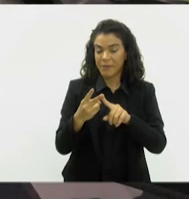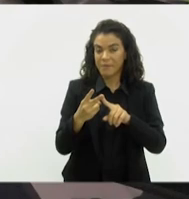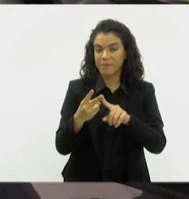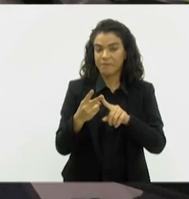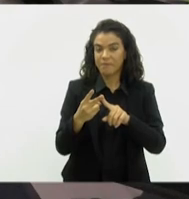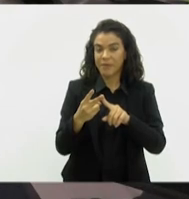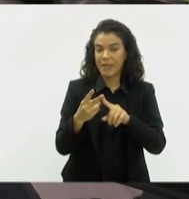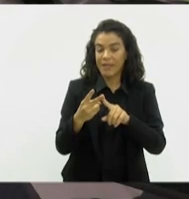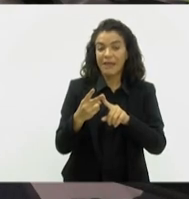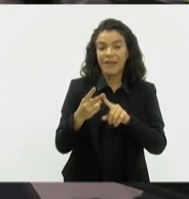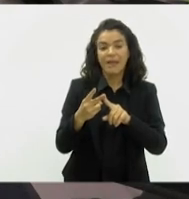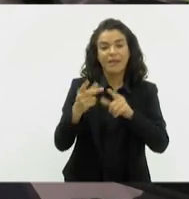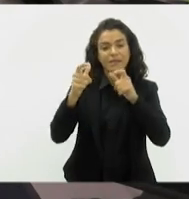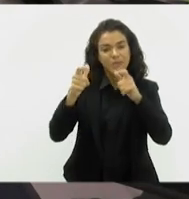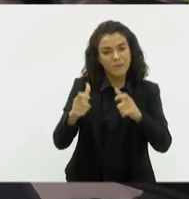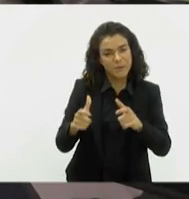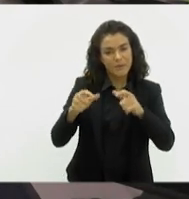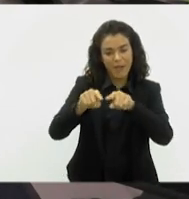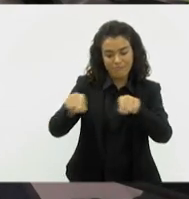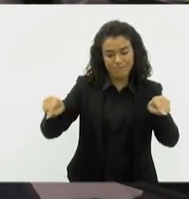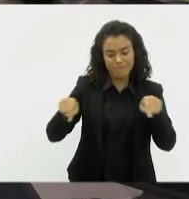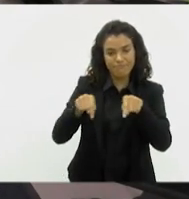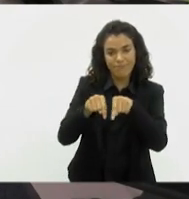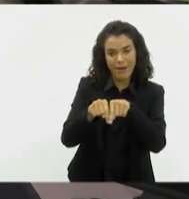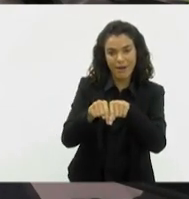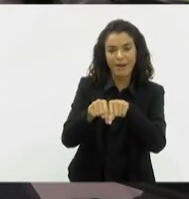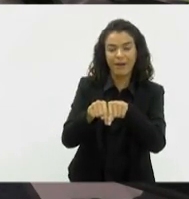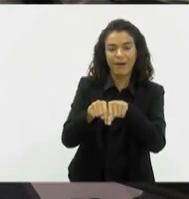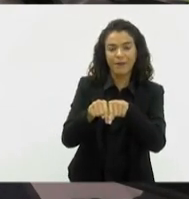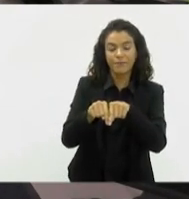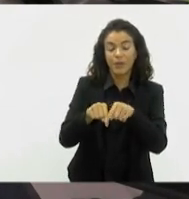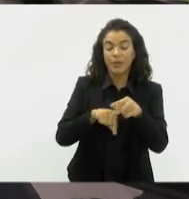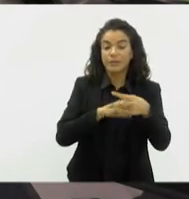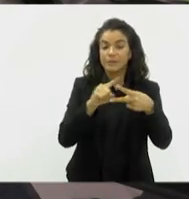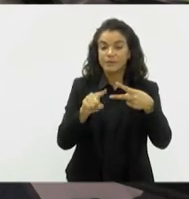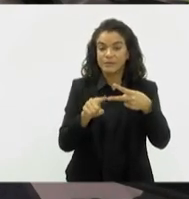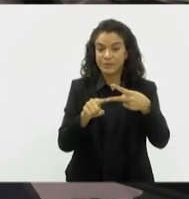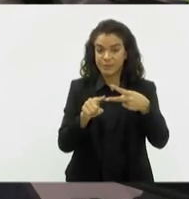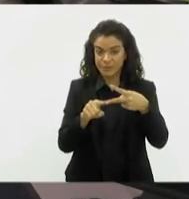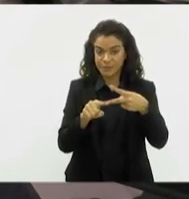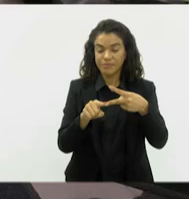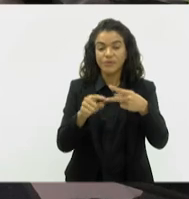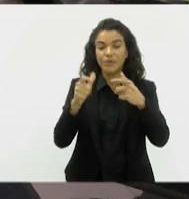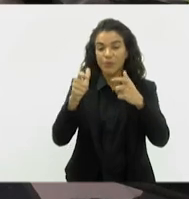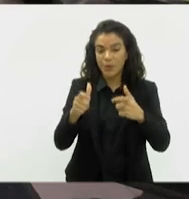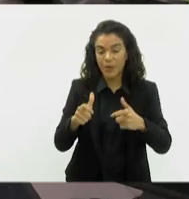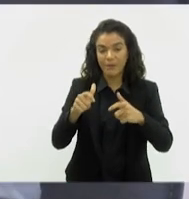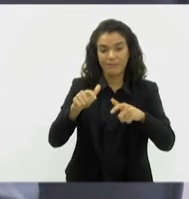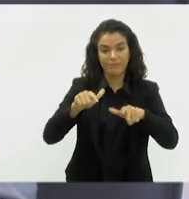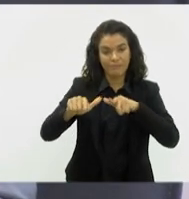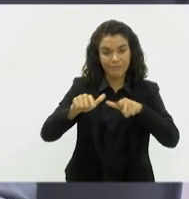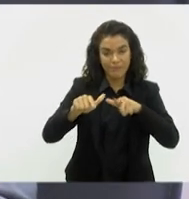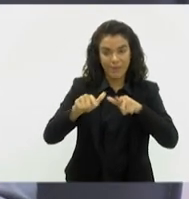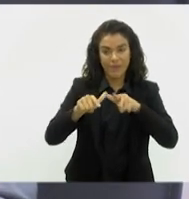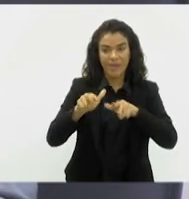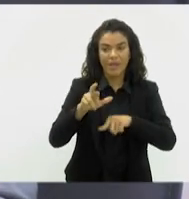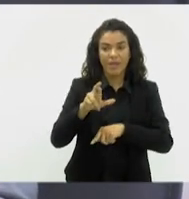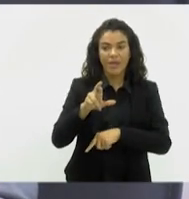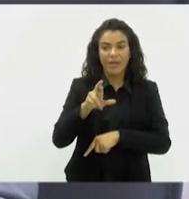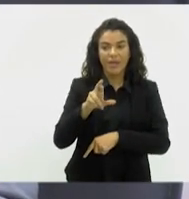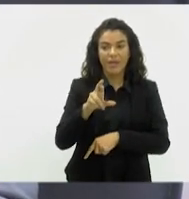aliás, esse ambulatório, não, aí o segundo ponto de trabalho é o programa Rio Sem